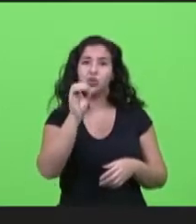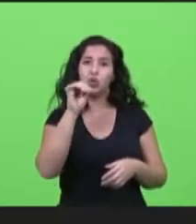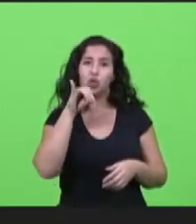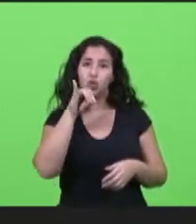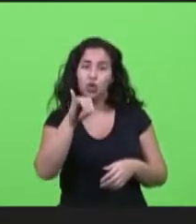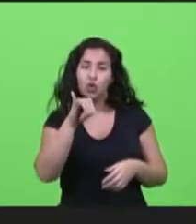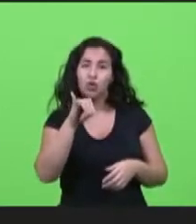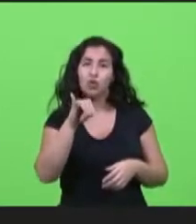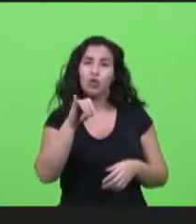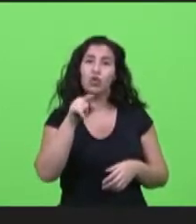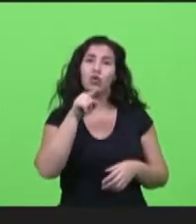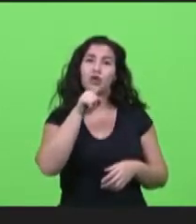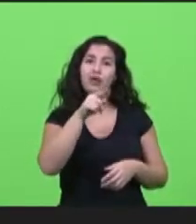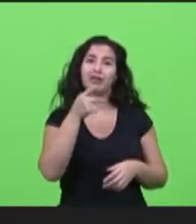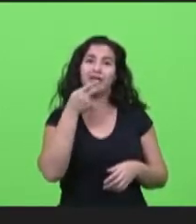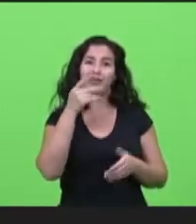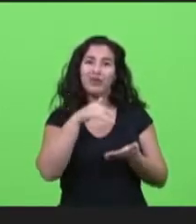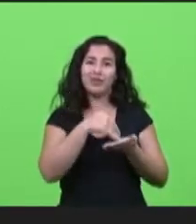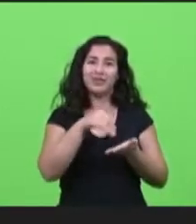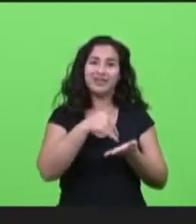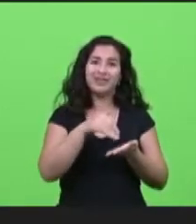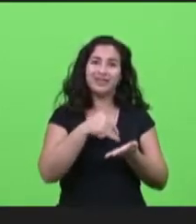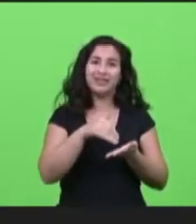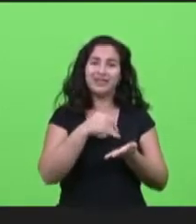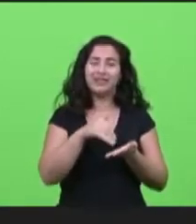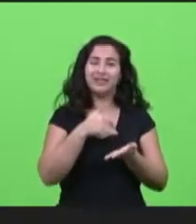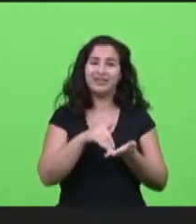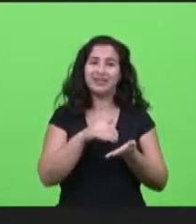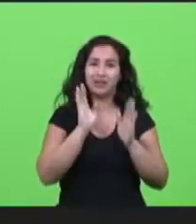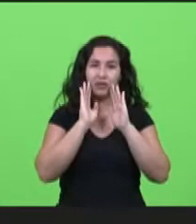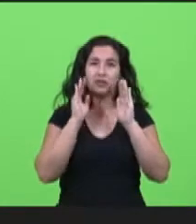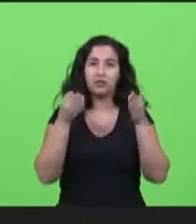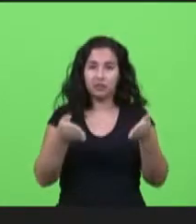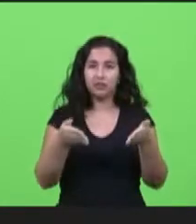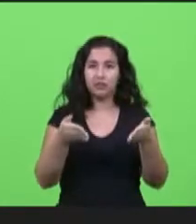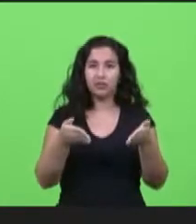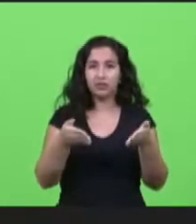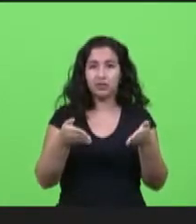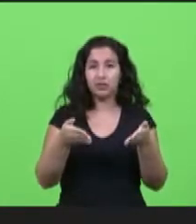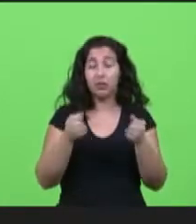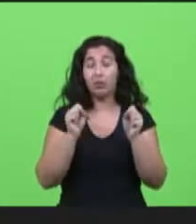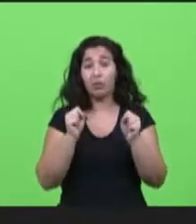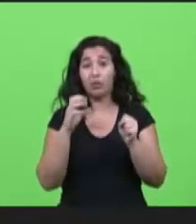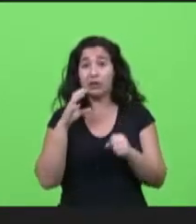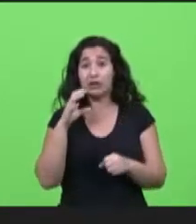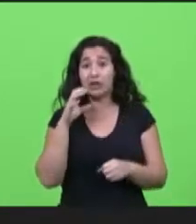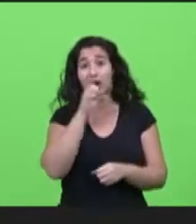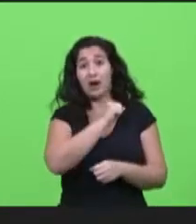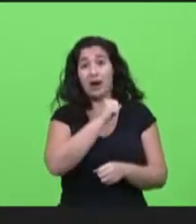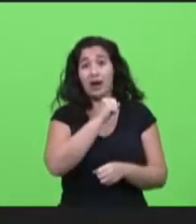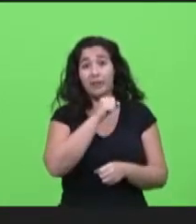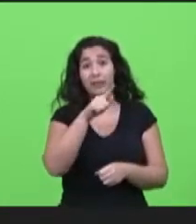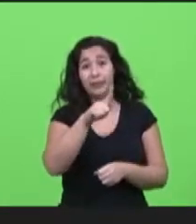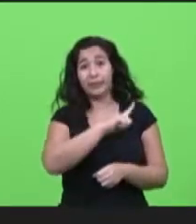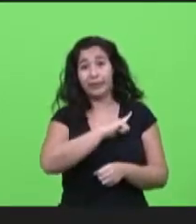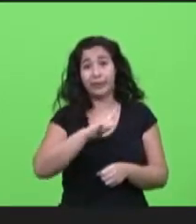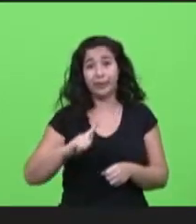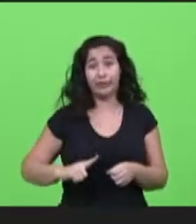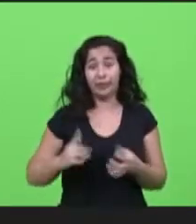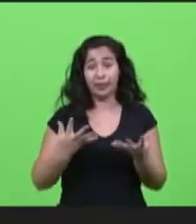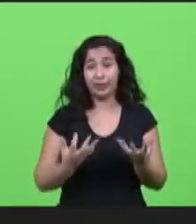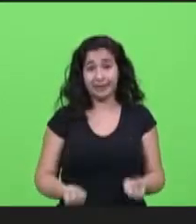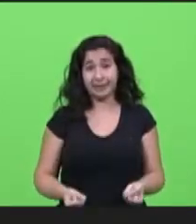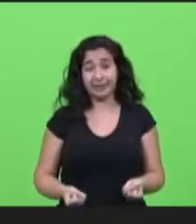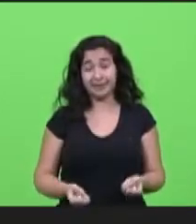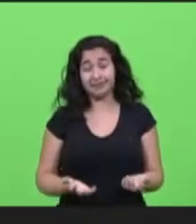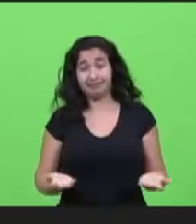falou o secretário, estão tratando disso, talvez seja mais rápida do que a sanção do governador, né? Mas